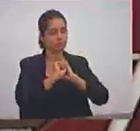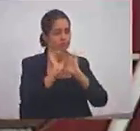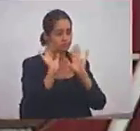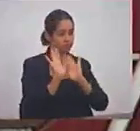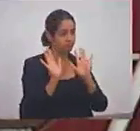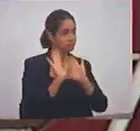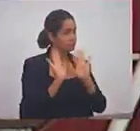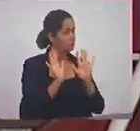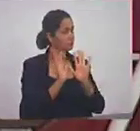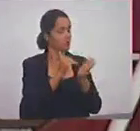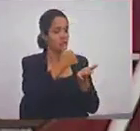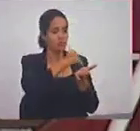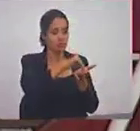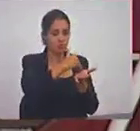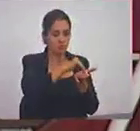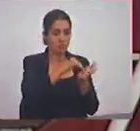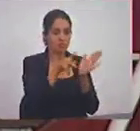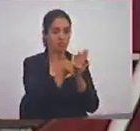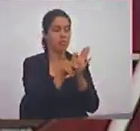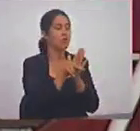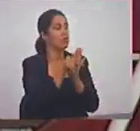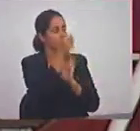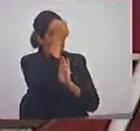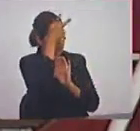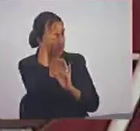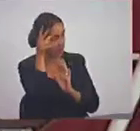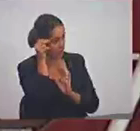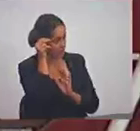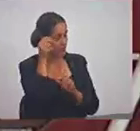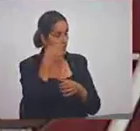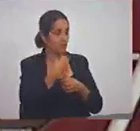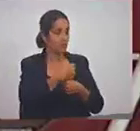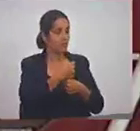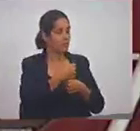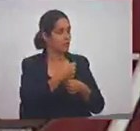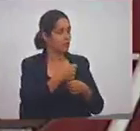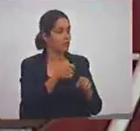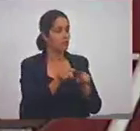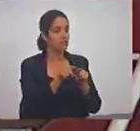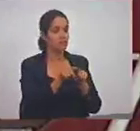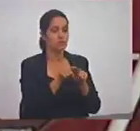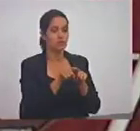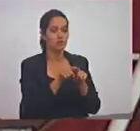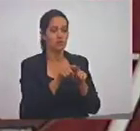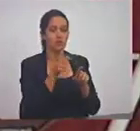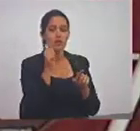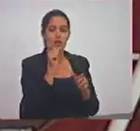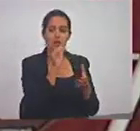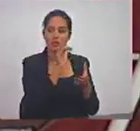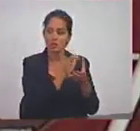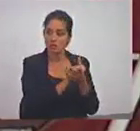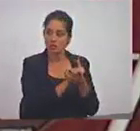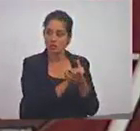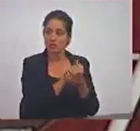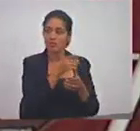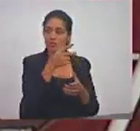os senhores secretários do senhor prefeito municipal, a sua esposa Mônica, presente nessa casa, também